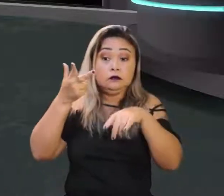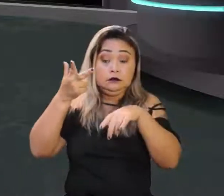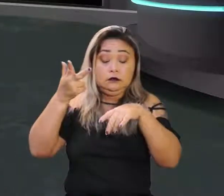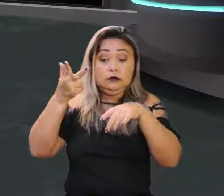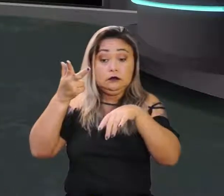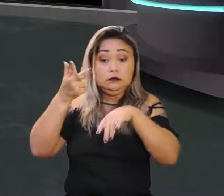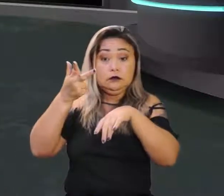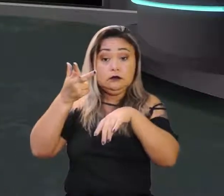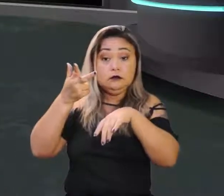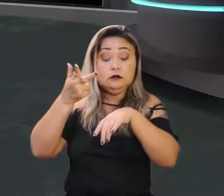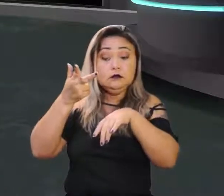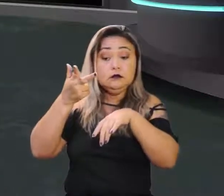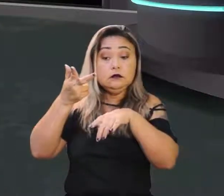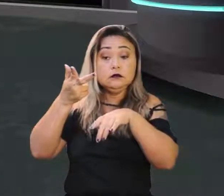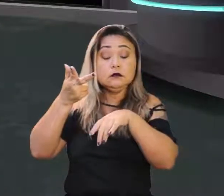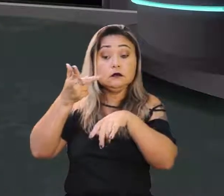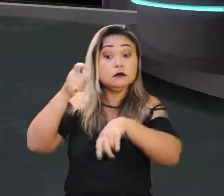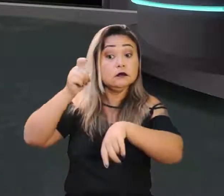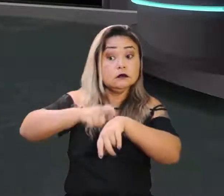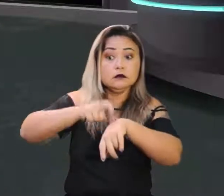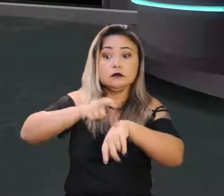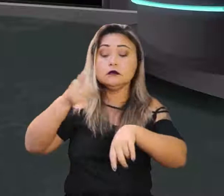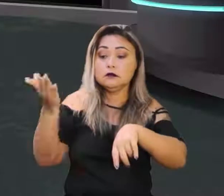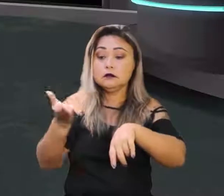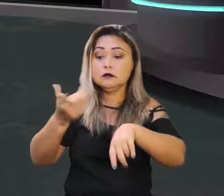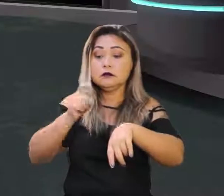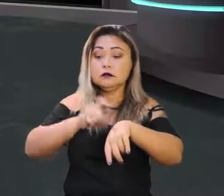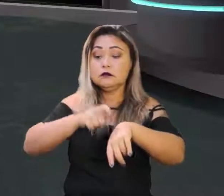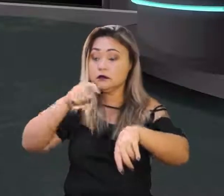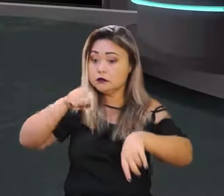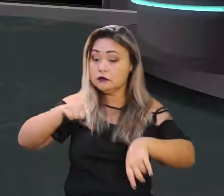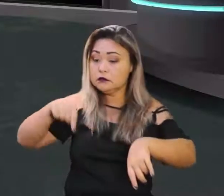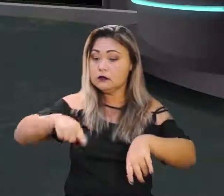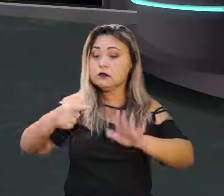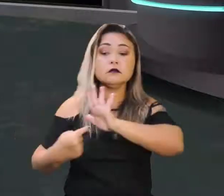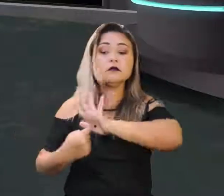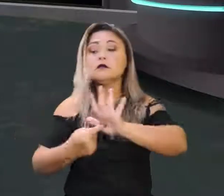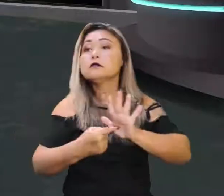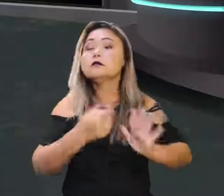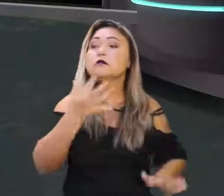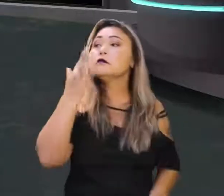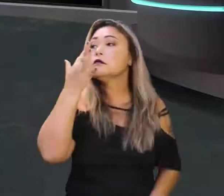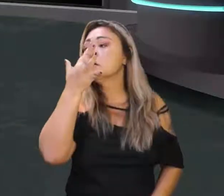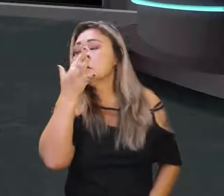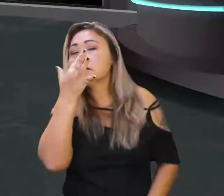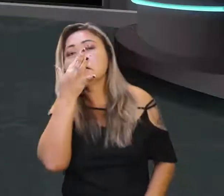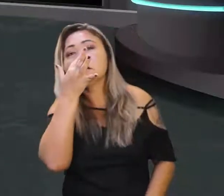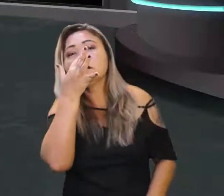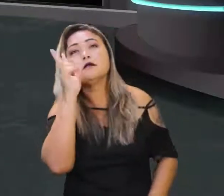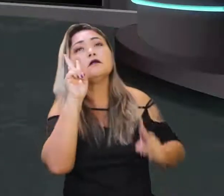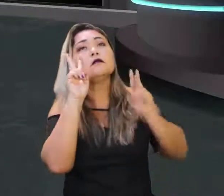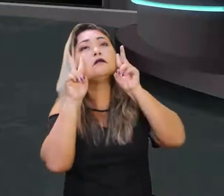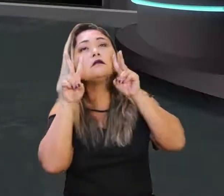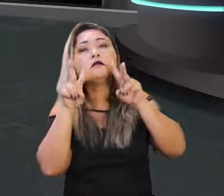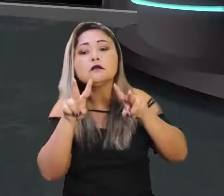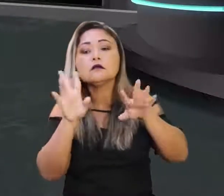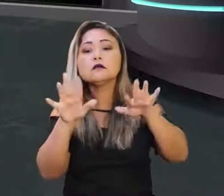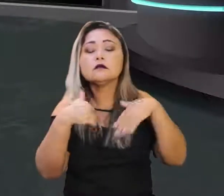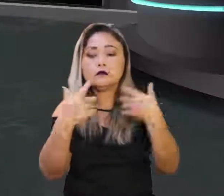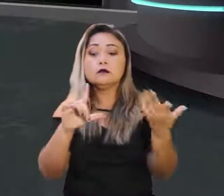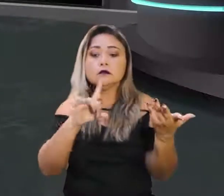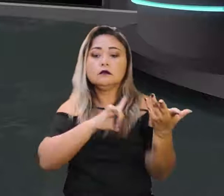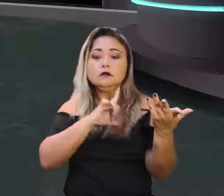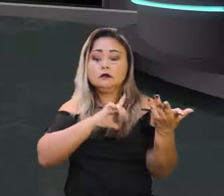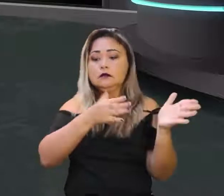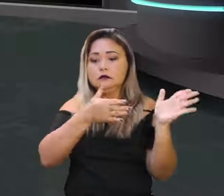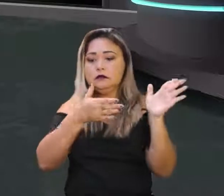gravado em tempo real, né? Momento real que as pessoas estão ali assistindo. Porém, tivemos uma